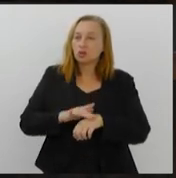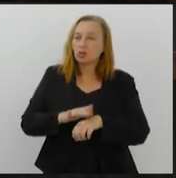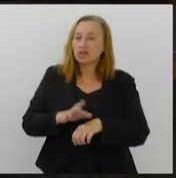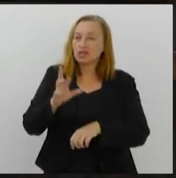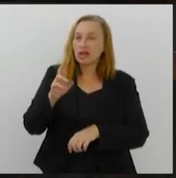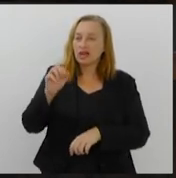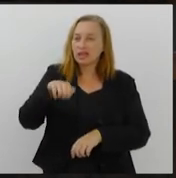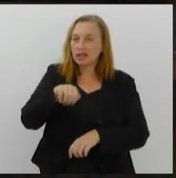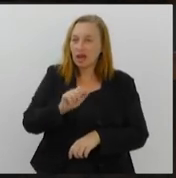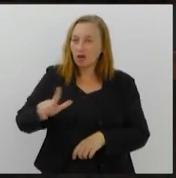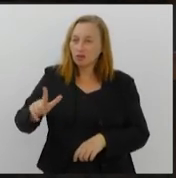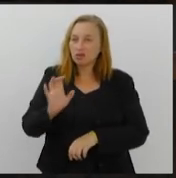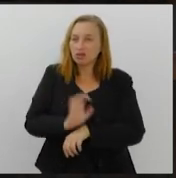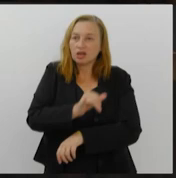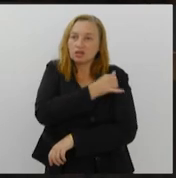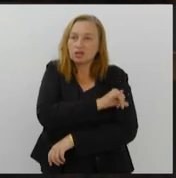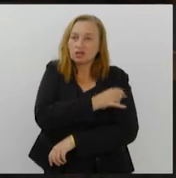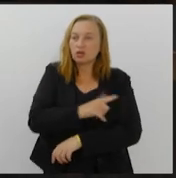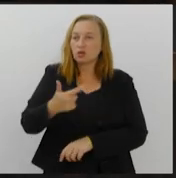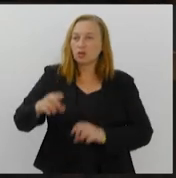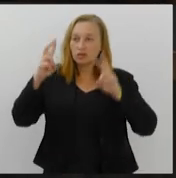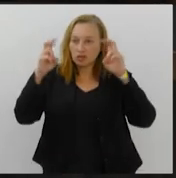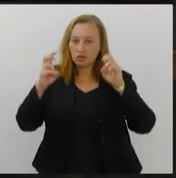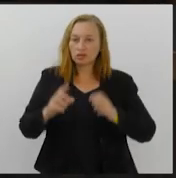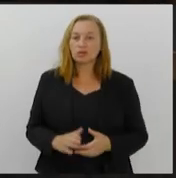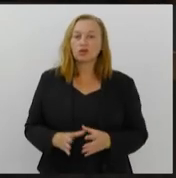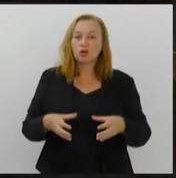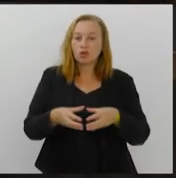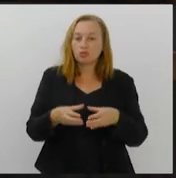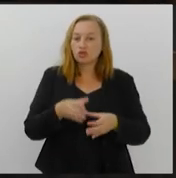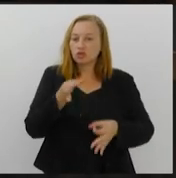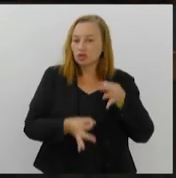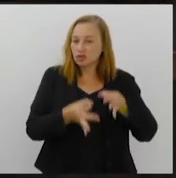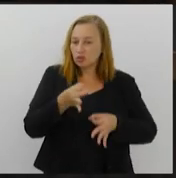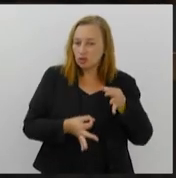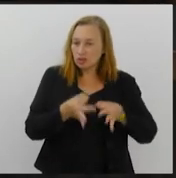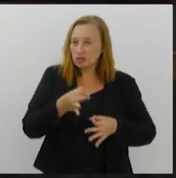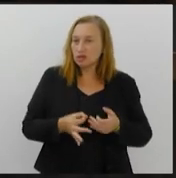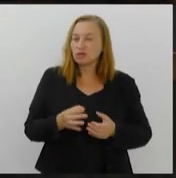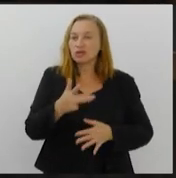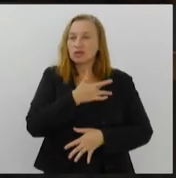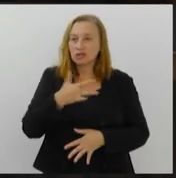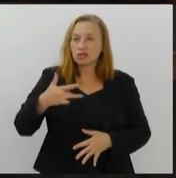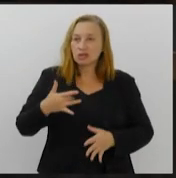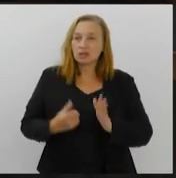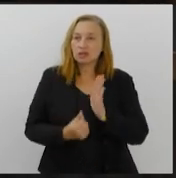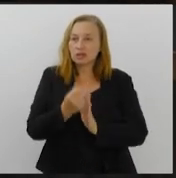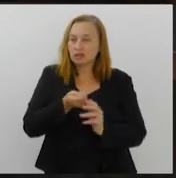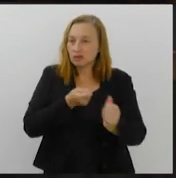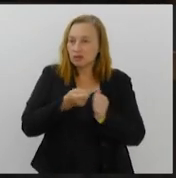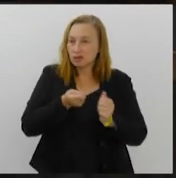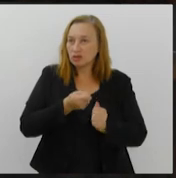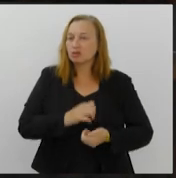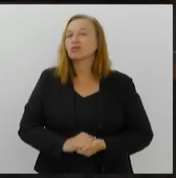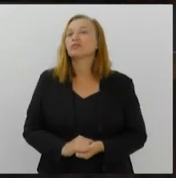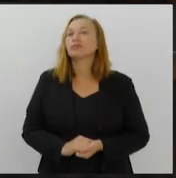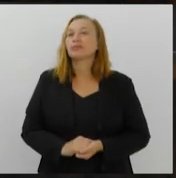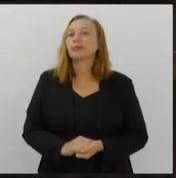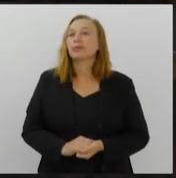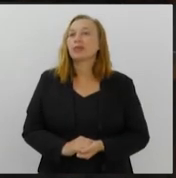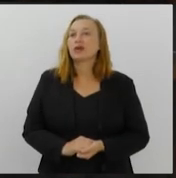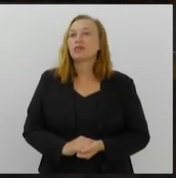estado do Rio de Janeiro, e da outras providências, pendente de parecer das Comissões de Constituição e Justiça, de Saúde, Orçamento, Finanças, Casação Financeira e